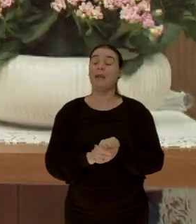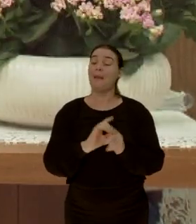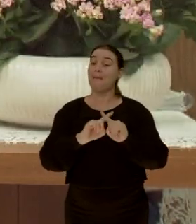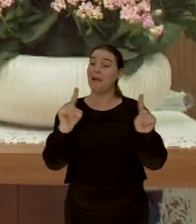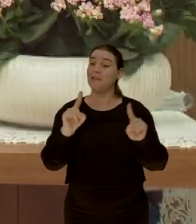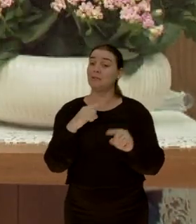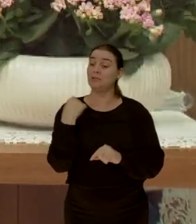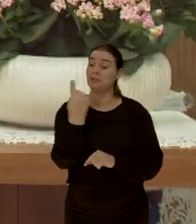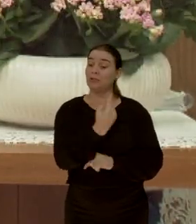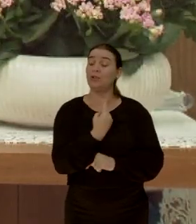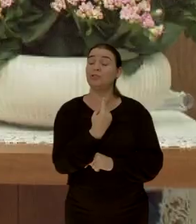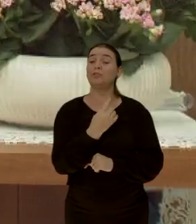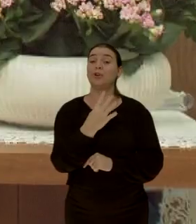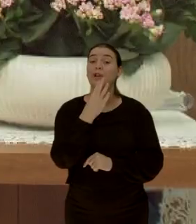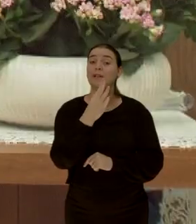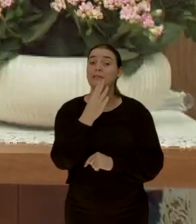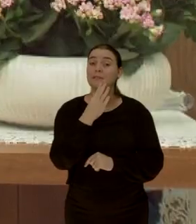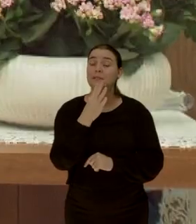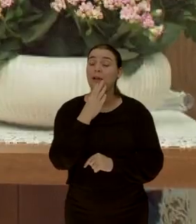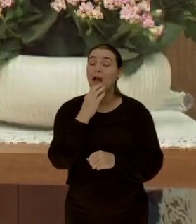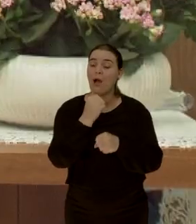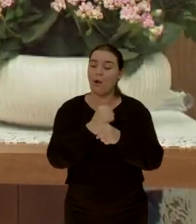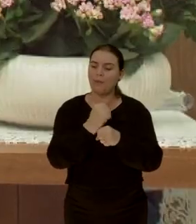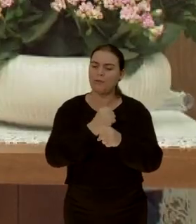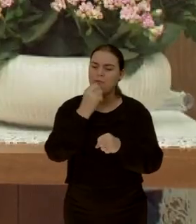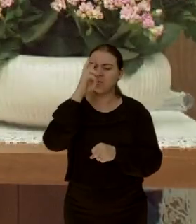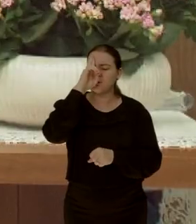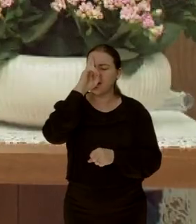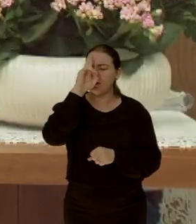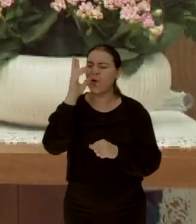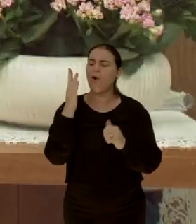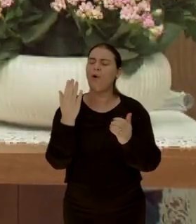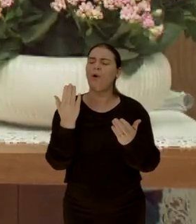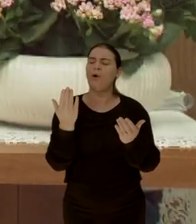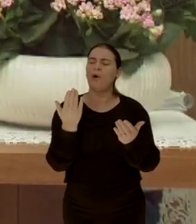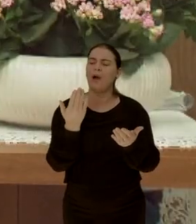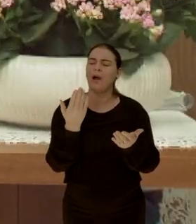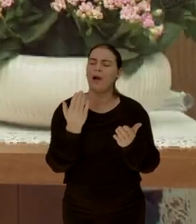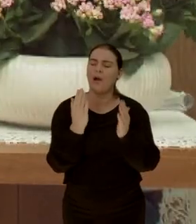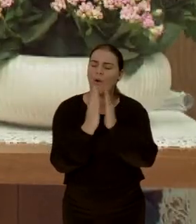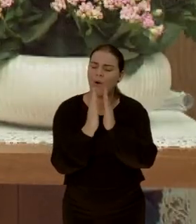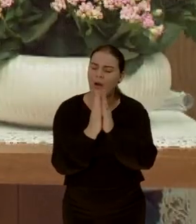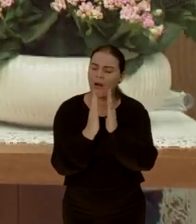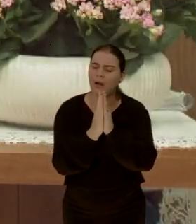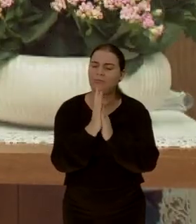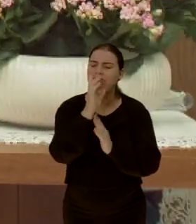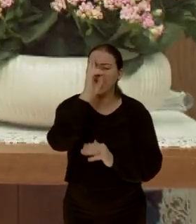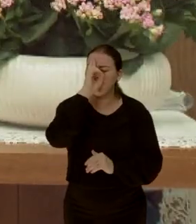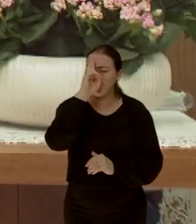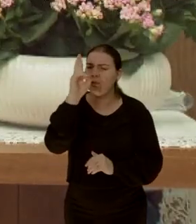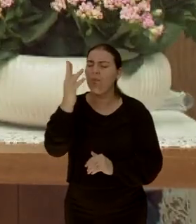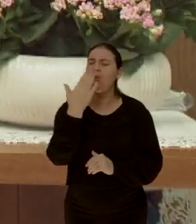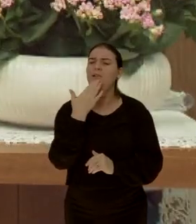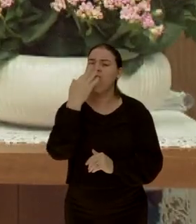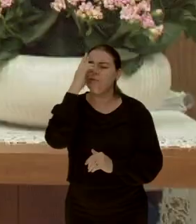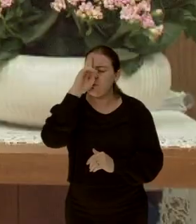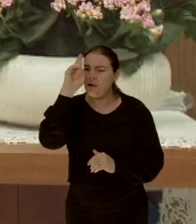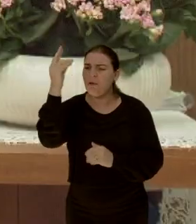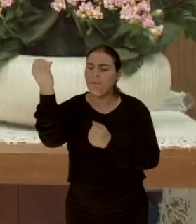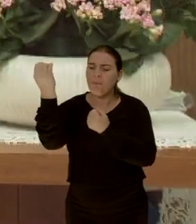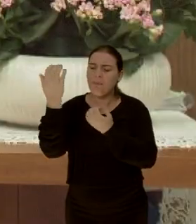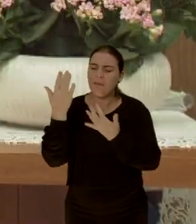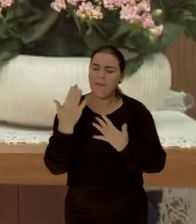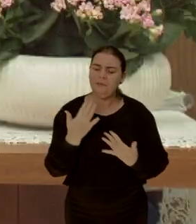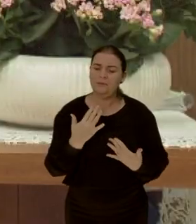a obra, começamos a entender, a buscar o Senhor, orando, isso. Então dizer assim,